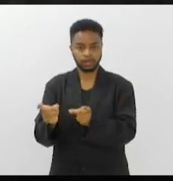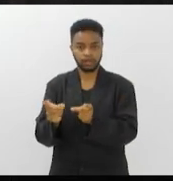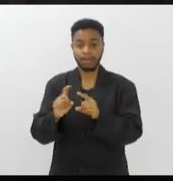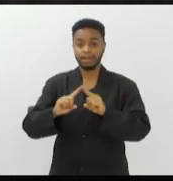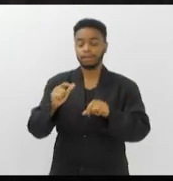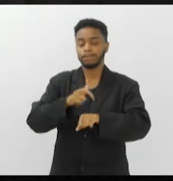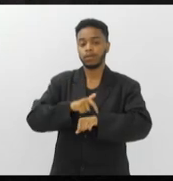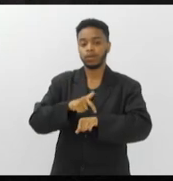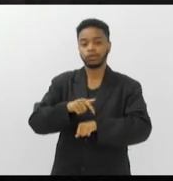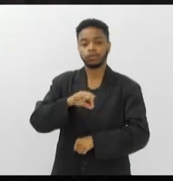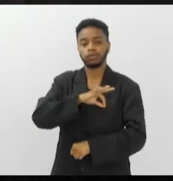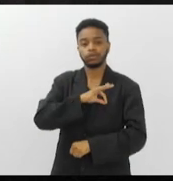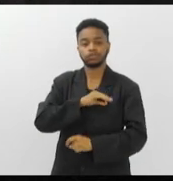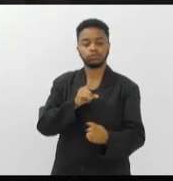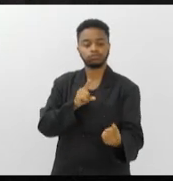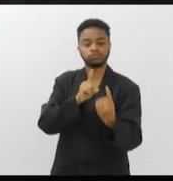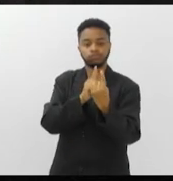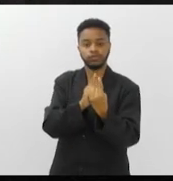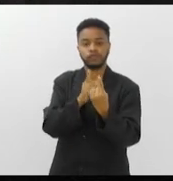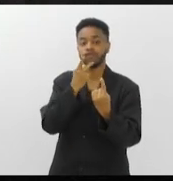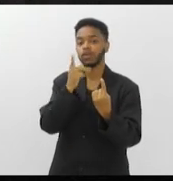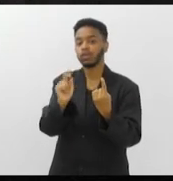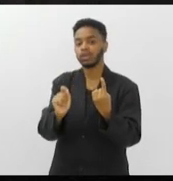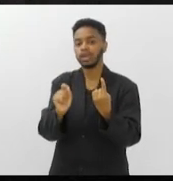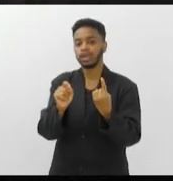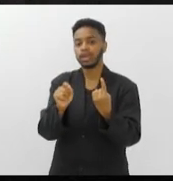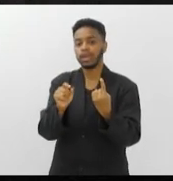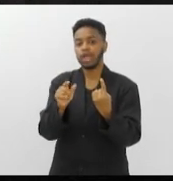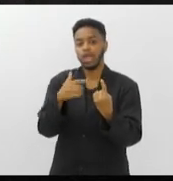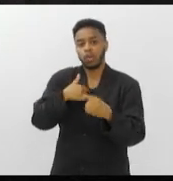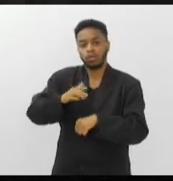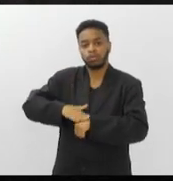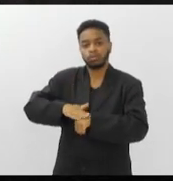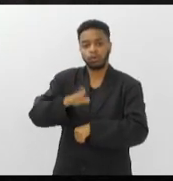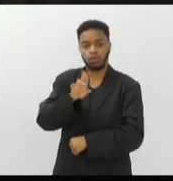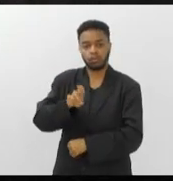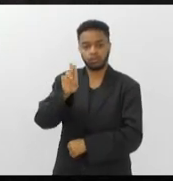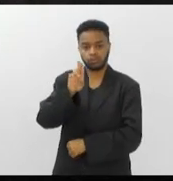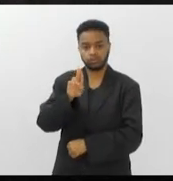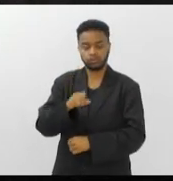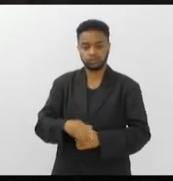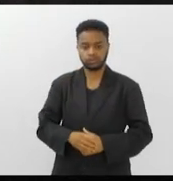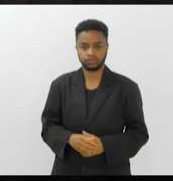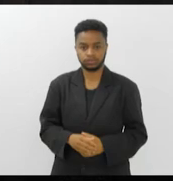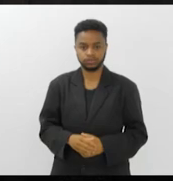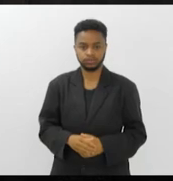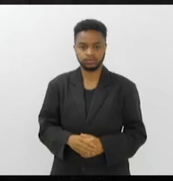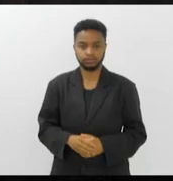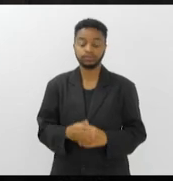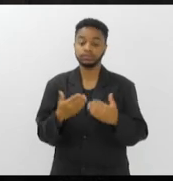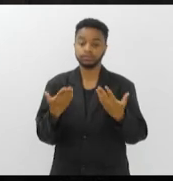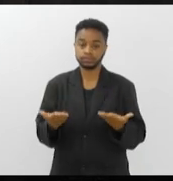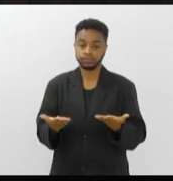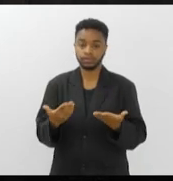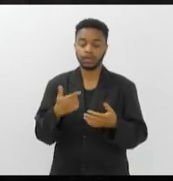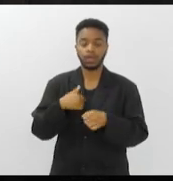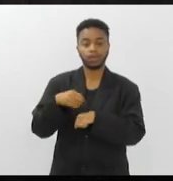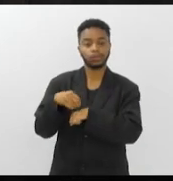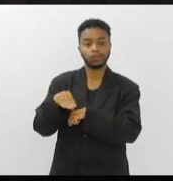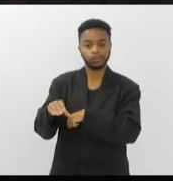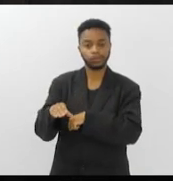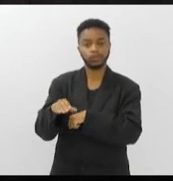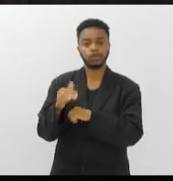policial abordar, ele vai falar, isso aqui é para o meu uso. Então, eu vou mandar um recado para o